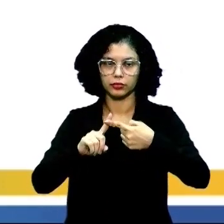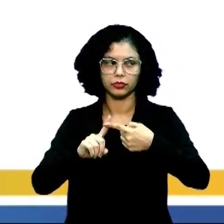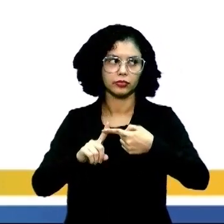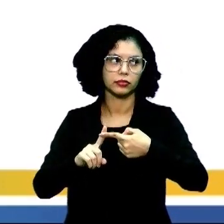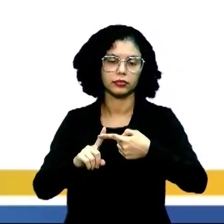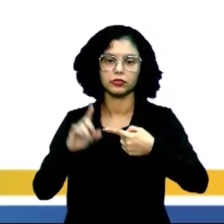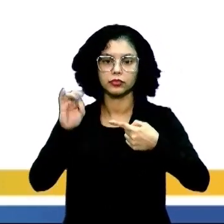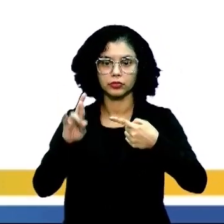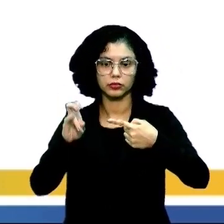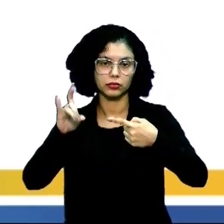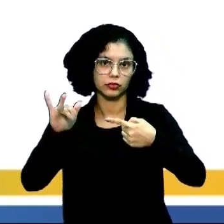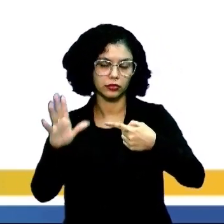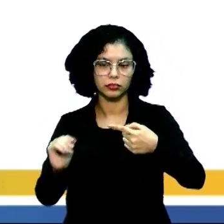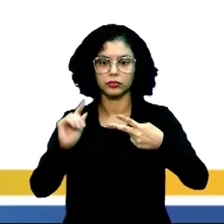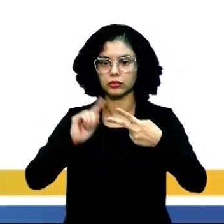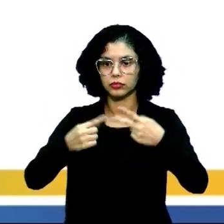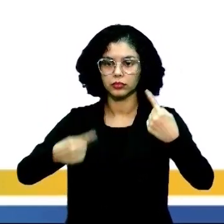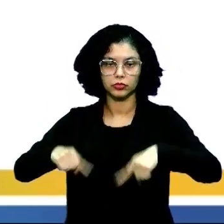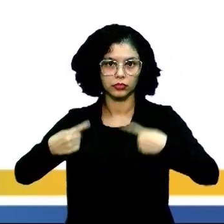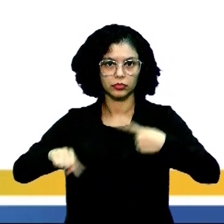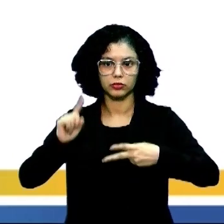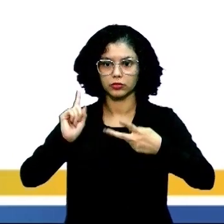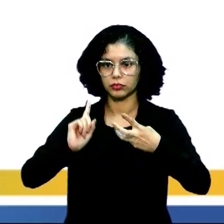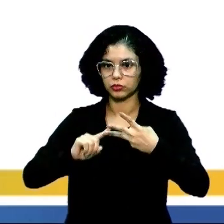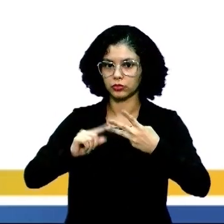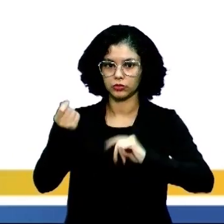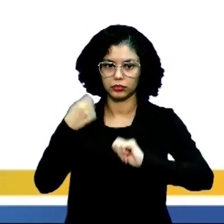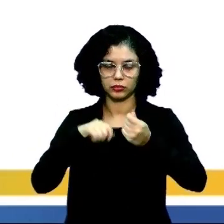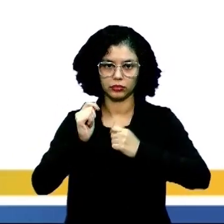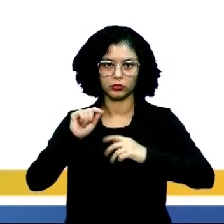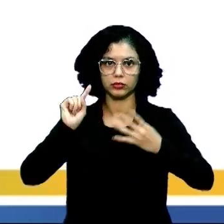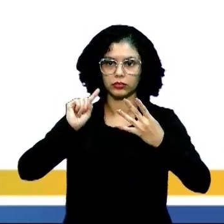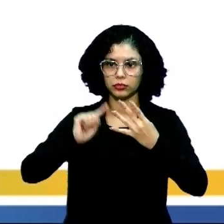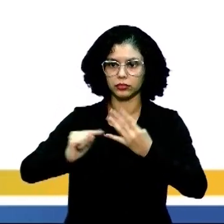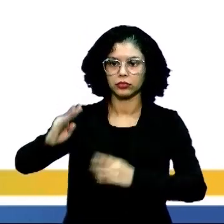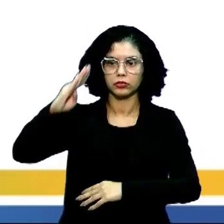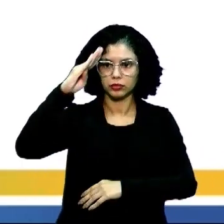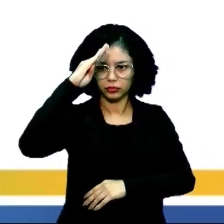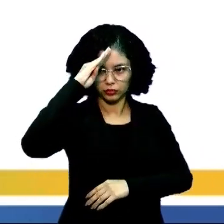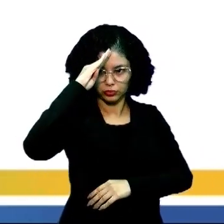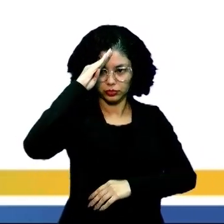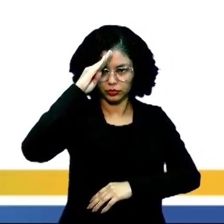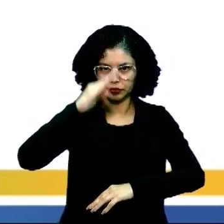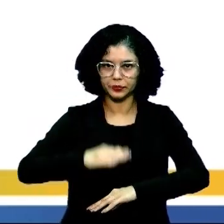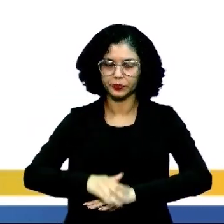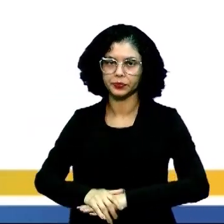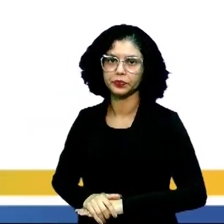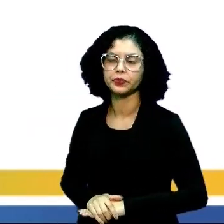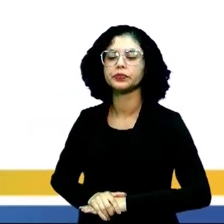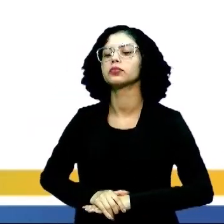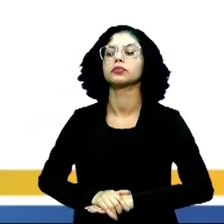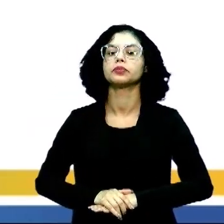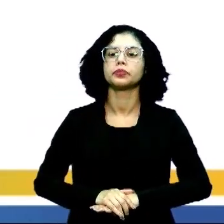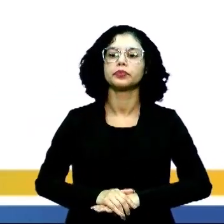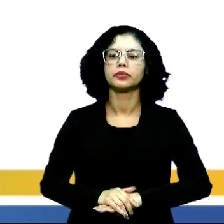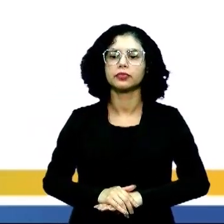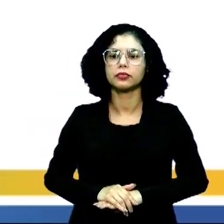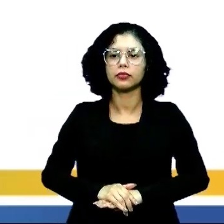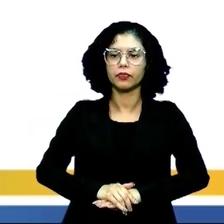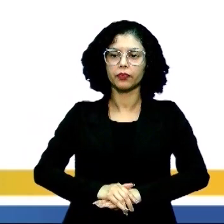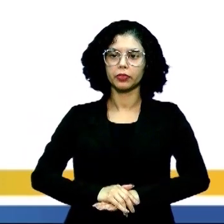foram ideológicos, políticos, econômicos e principalmente militares, certo?